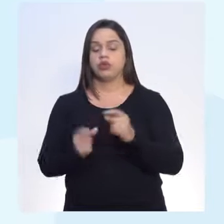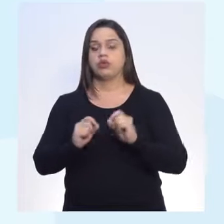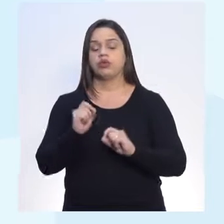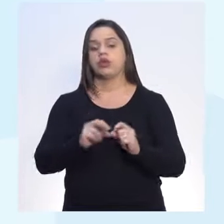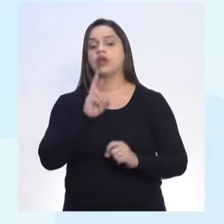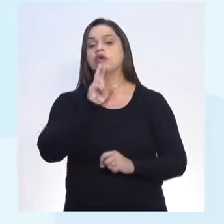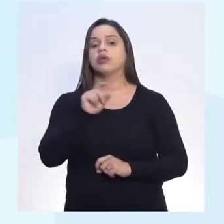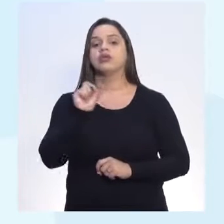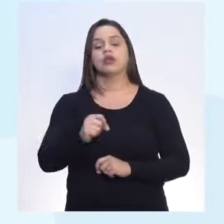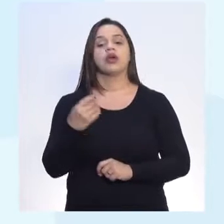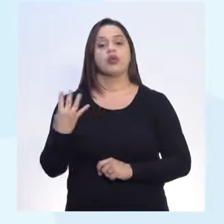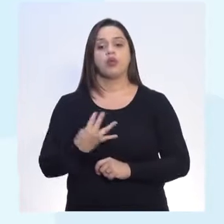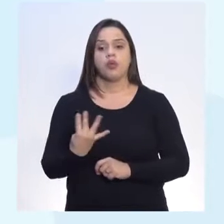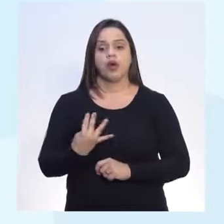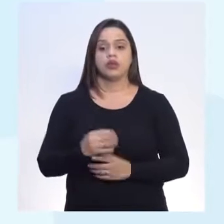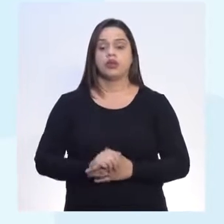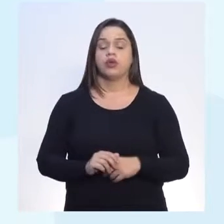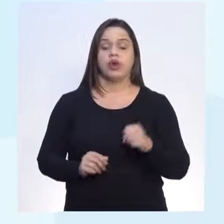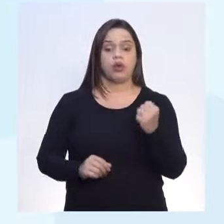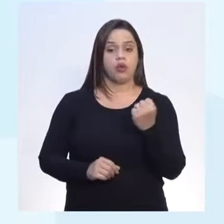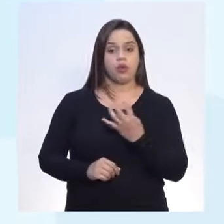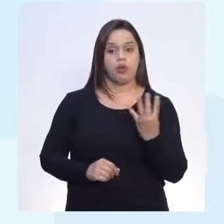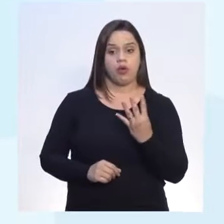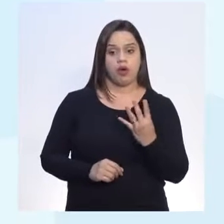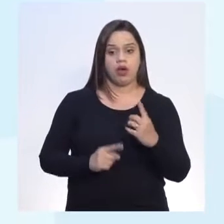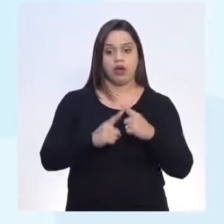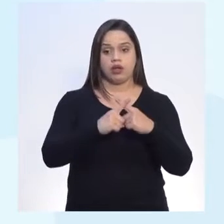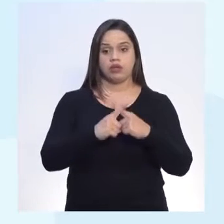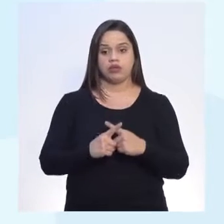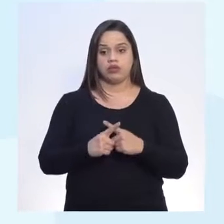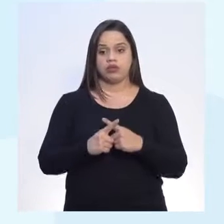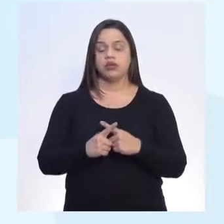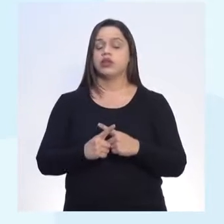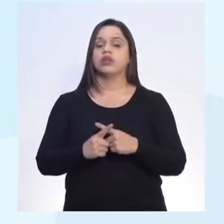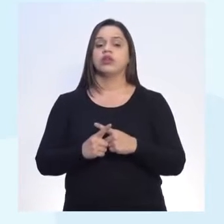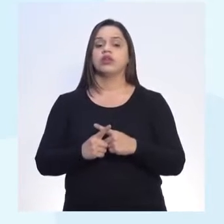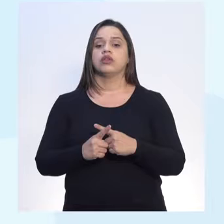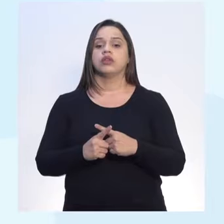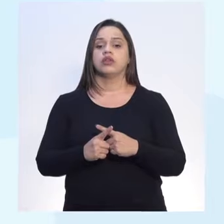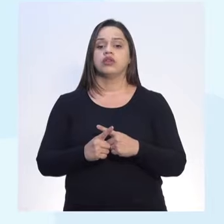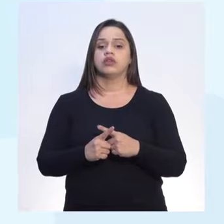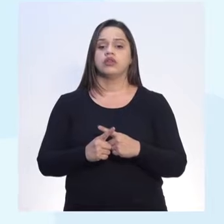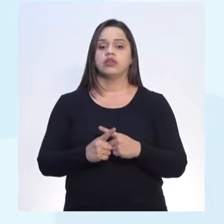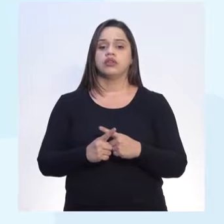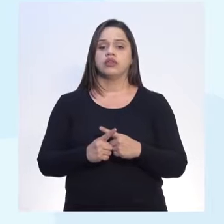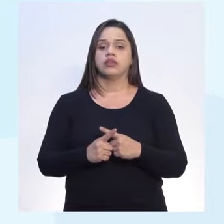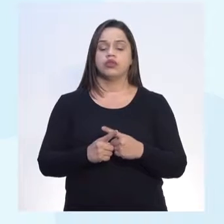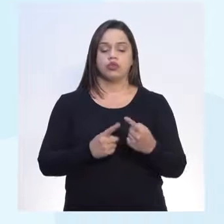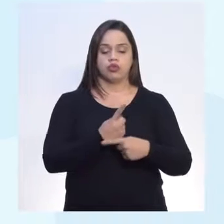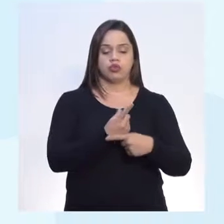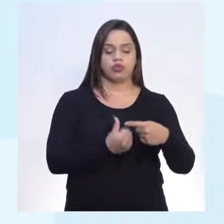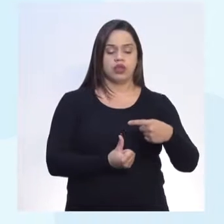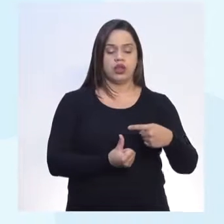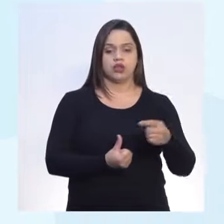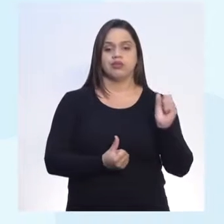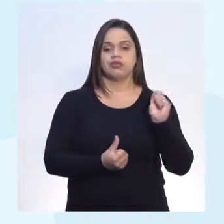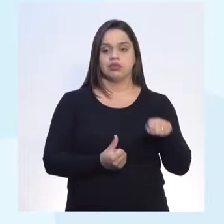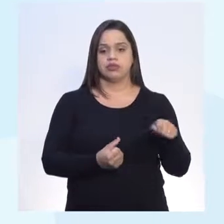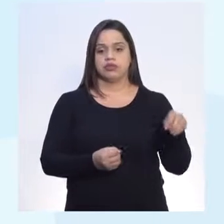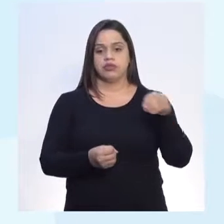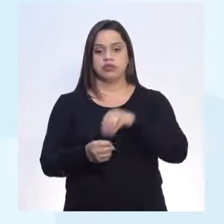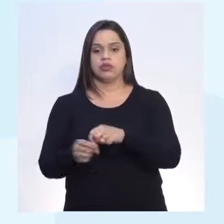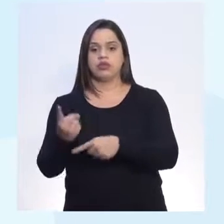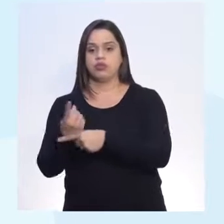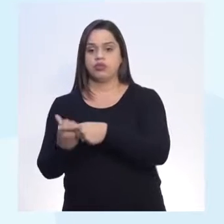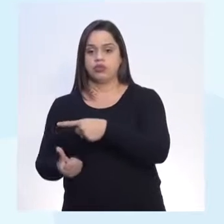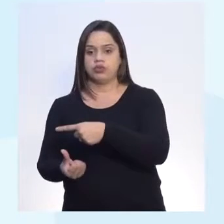4. Então, 4 vezes, né, o número 1/6 cabe dentro do 2/3. Só que matematicamente, como a